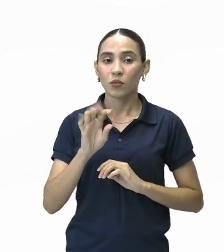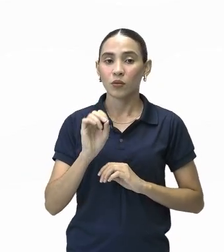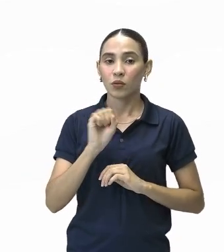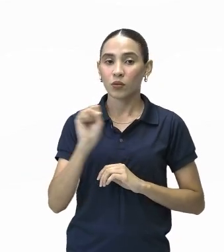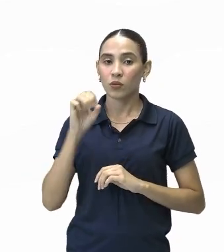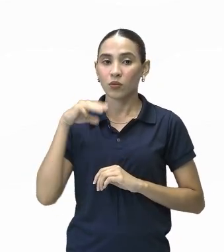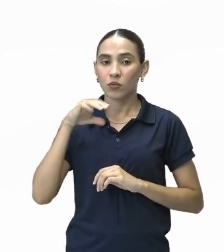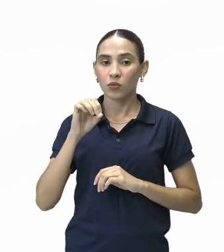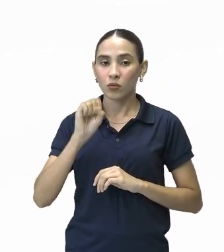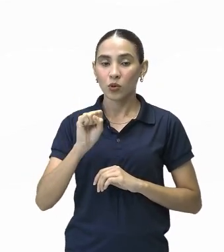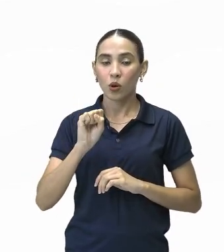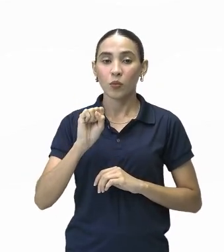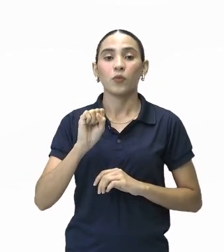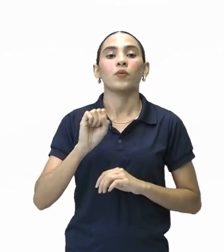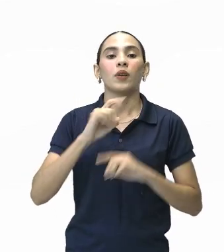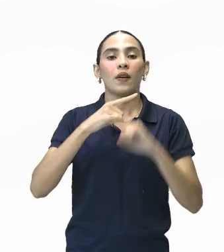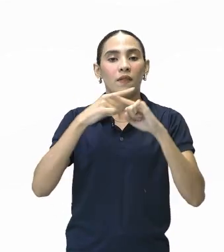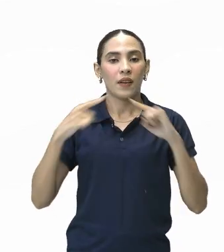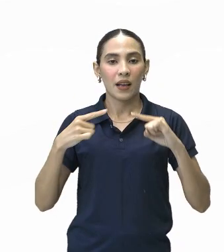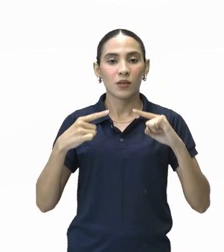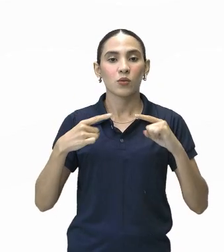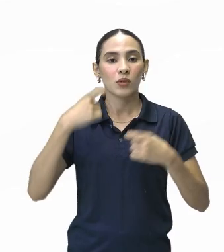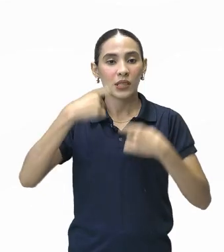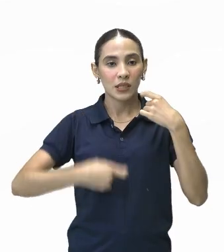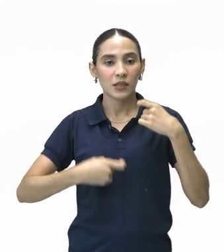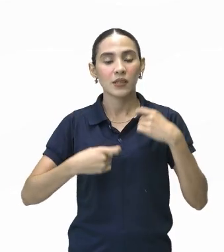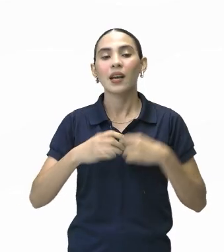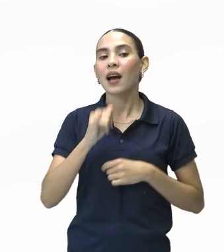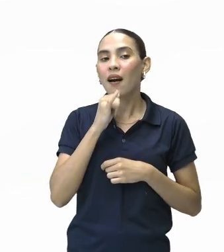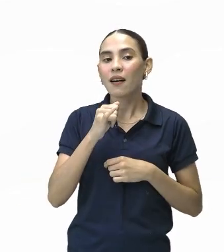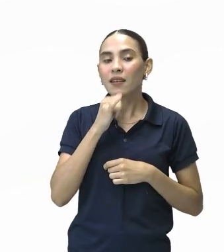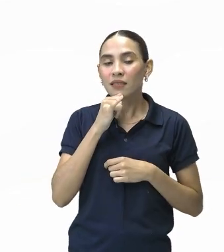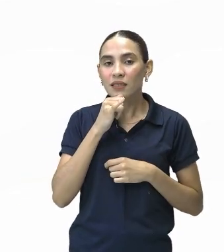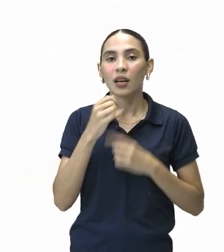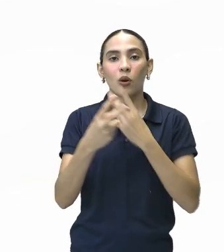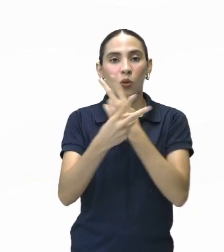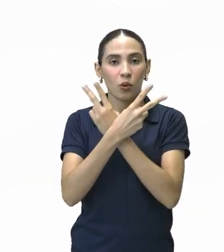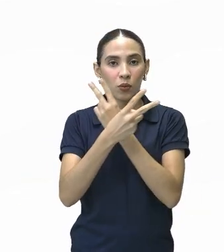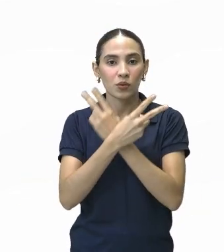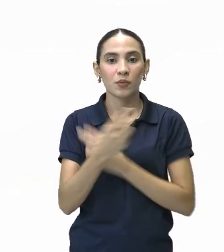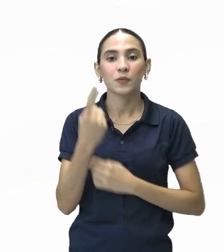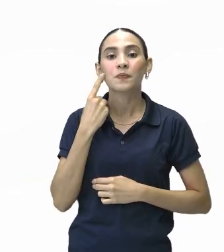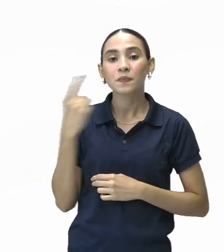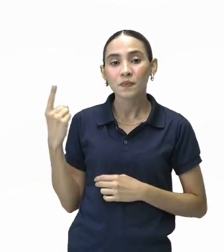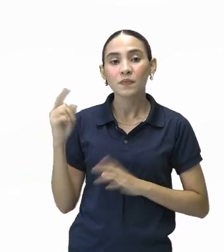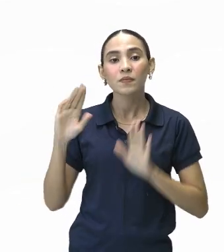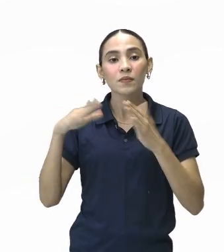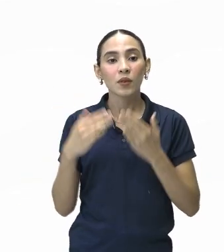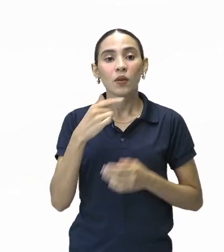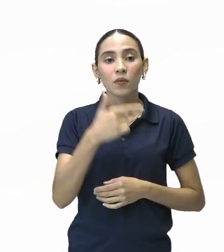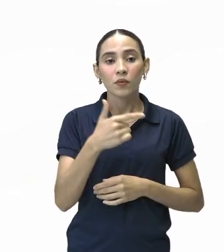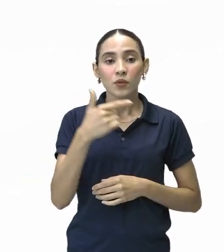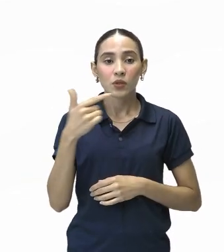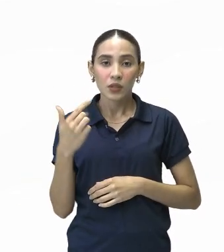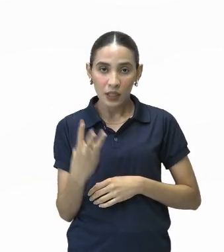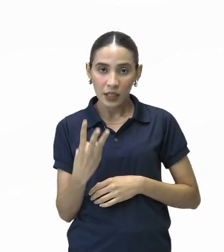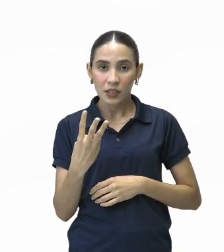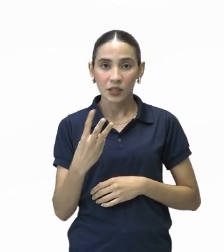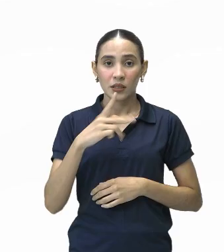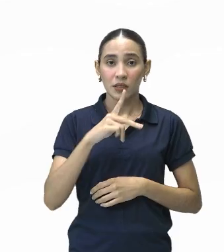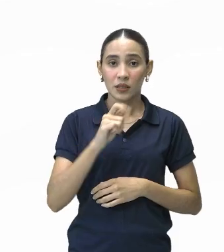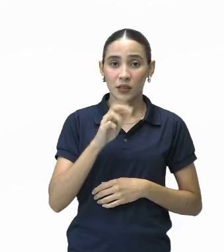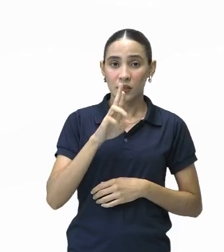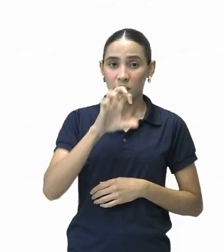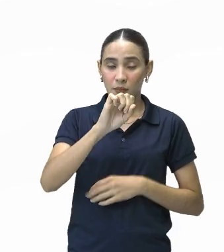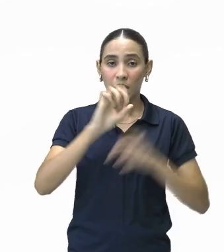autossomos versus os sexuais. Trata-se ainda dos cromossomos. Os cromossomos são em 23 pares no ser